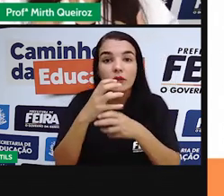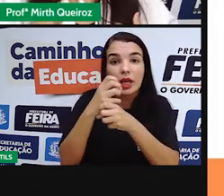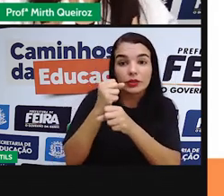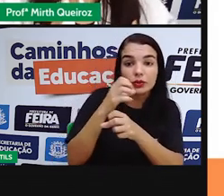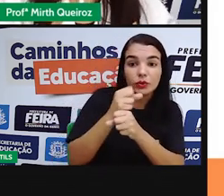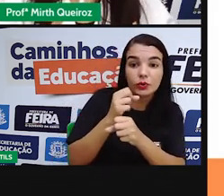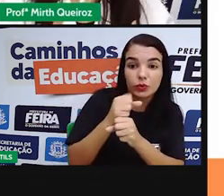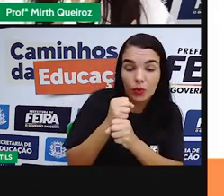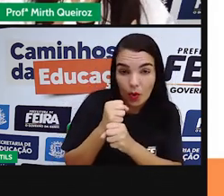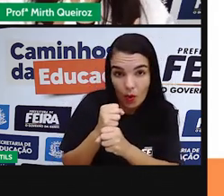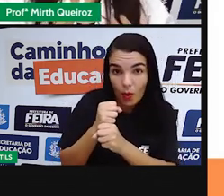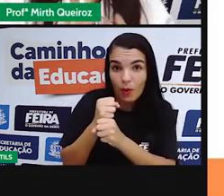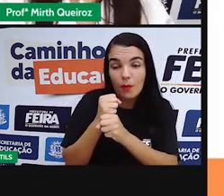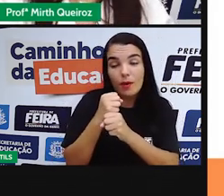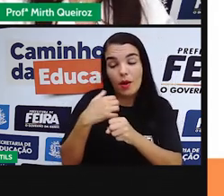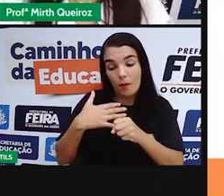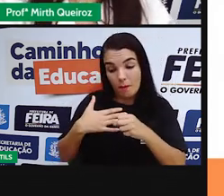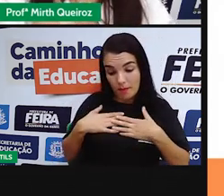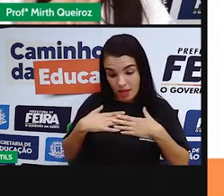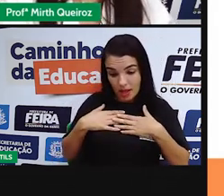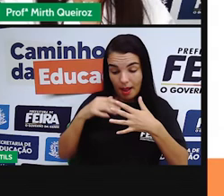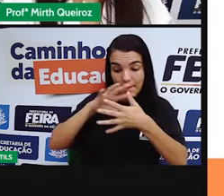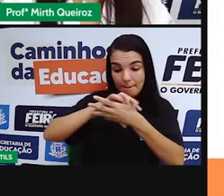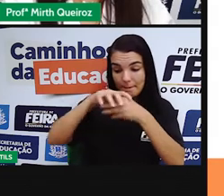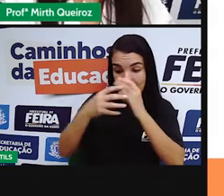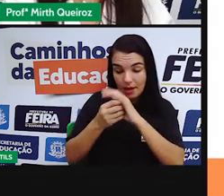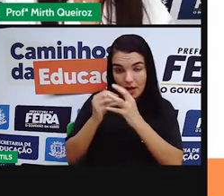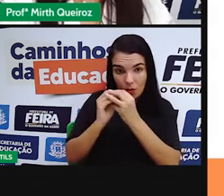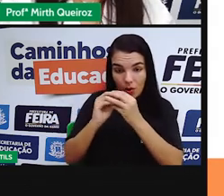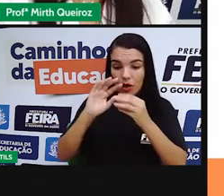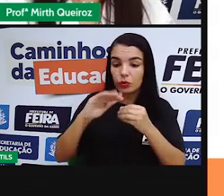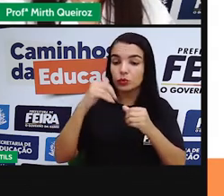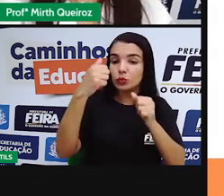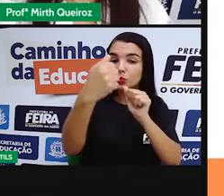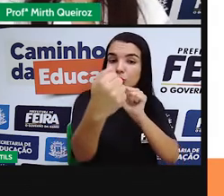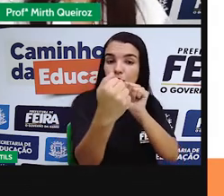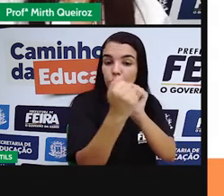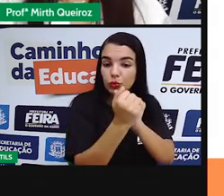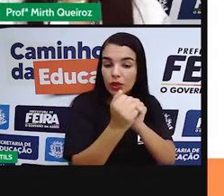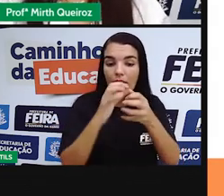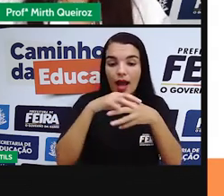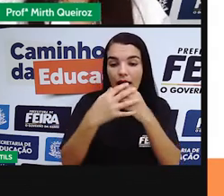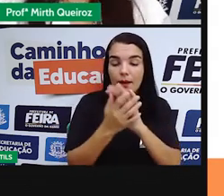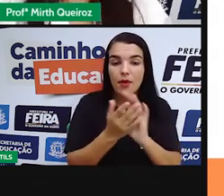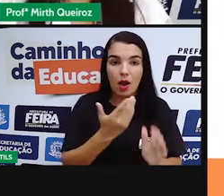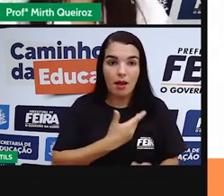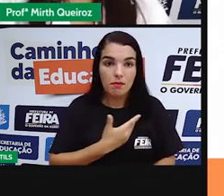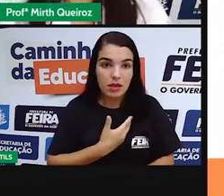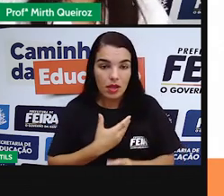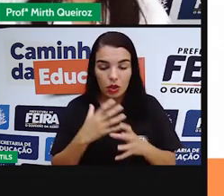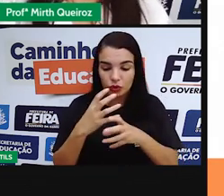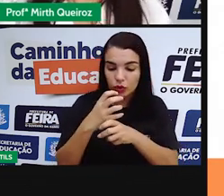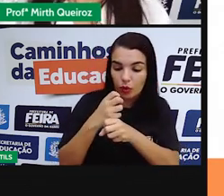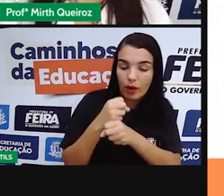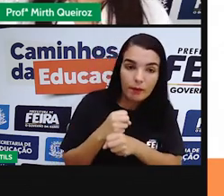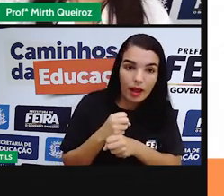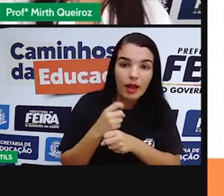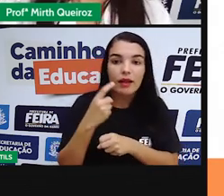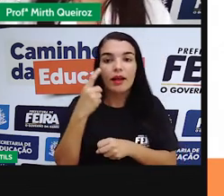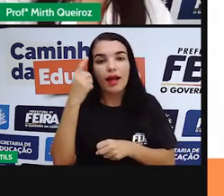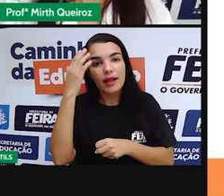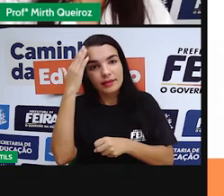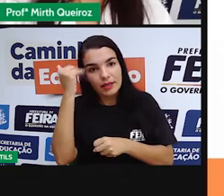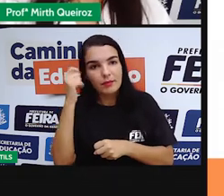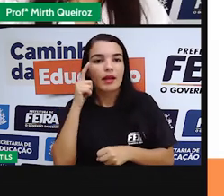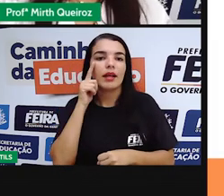soma dos meus dedos que eu coloquei com os dedos, a quantidade de dedos que ele colocou também na hora da jogada, né, vence